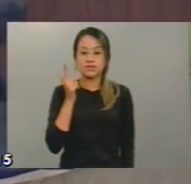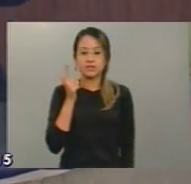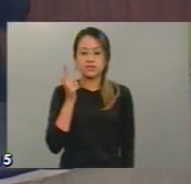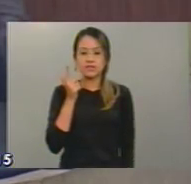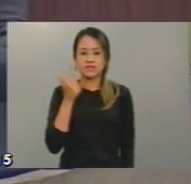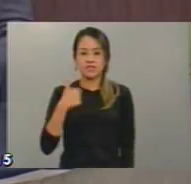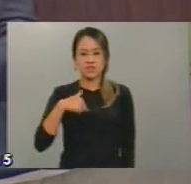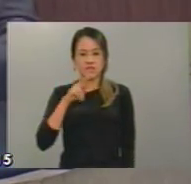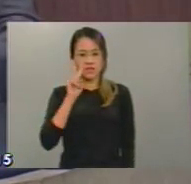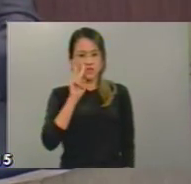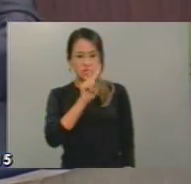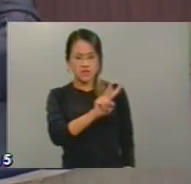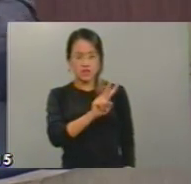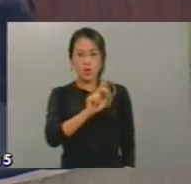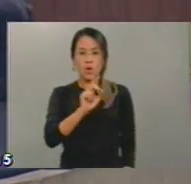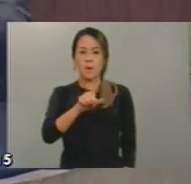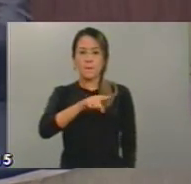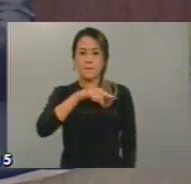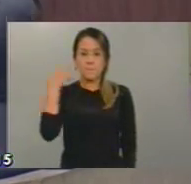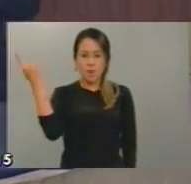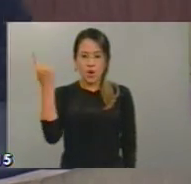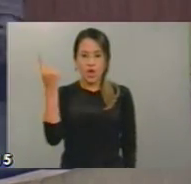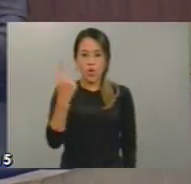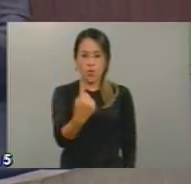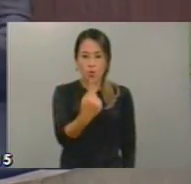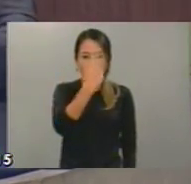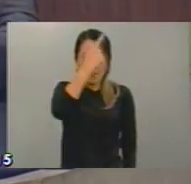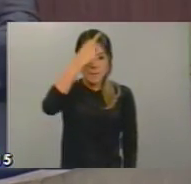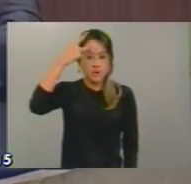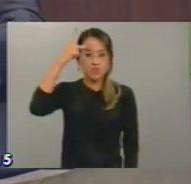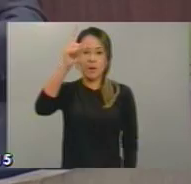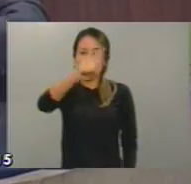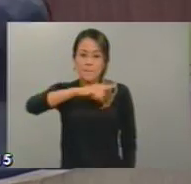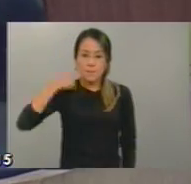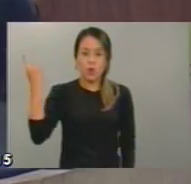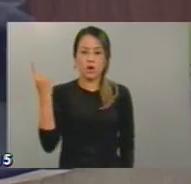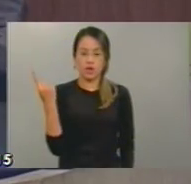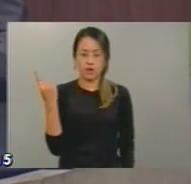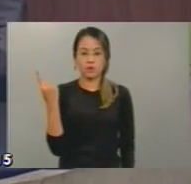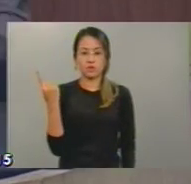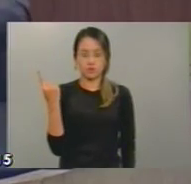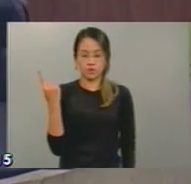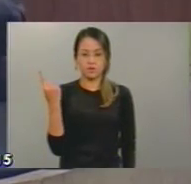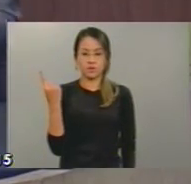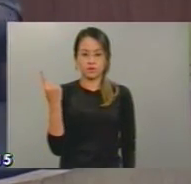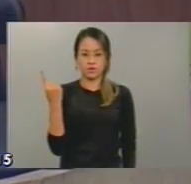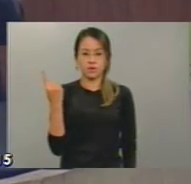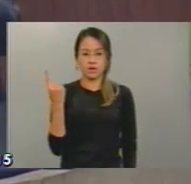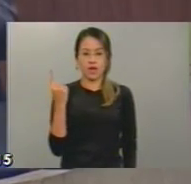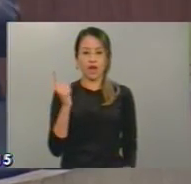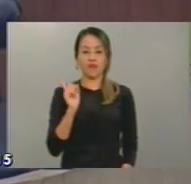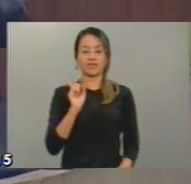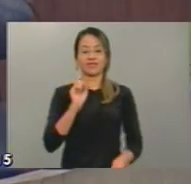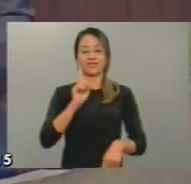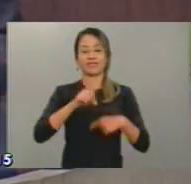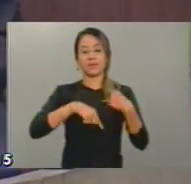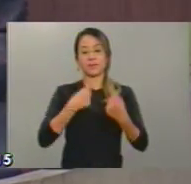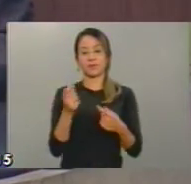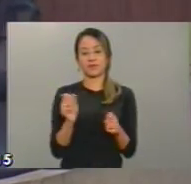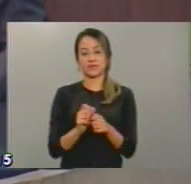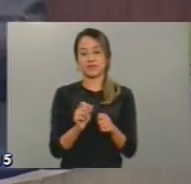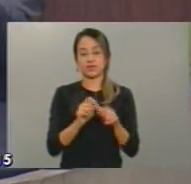presenciar um assassinato de um ser humano sob sua custódia para adotar um plano